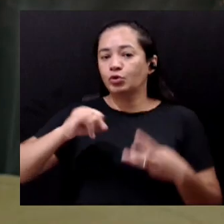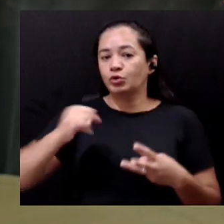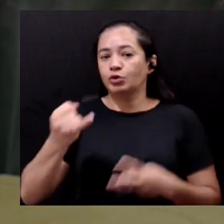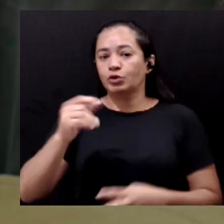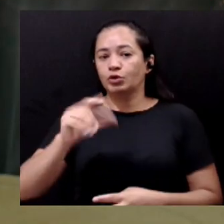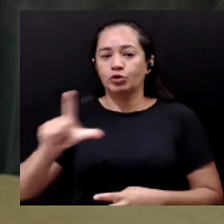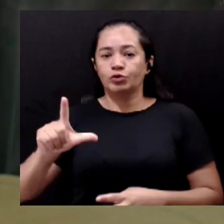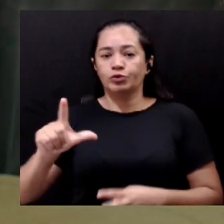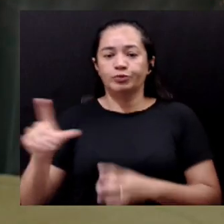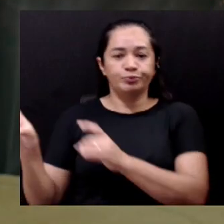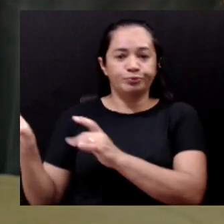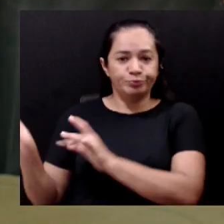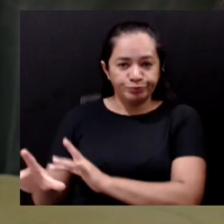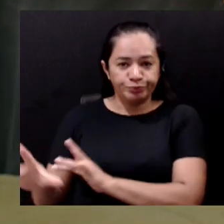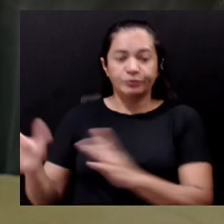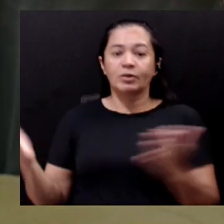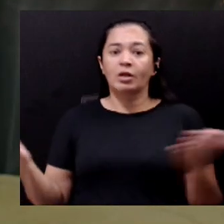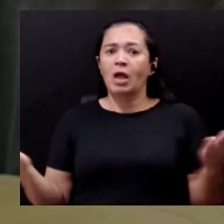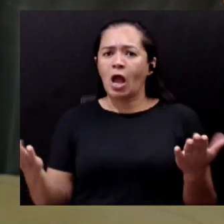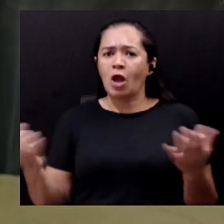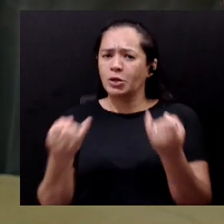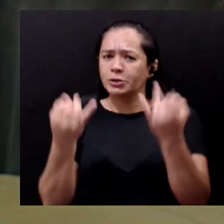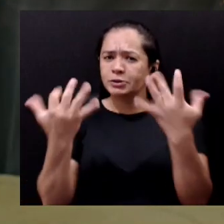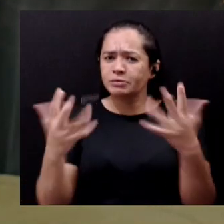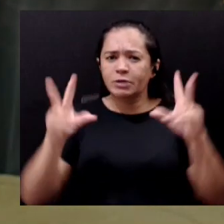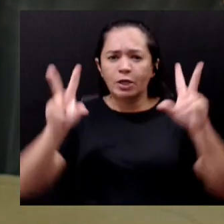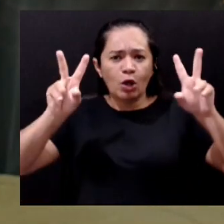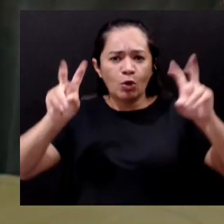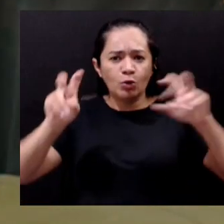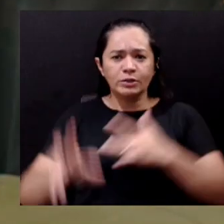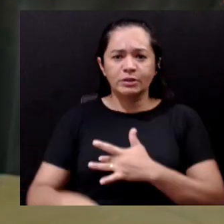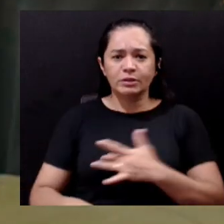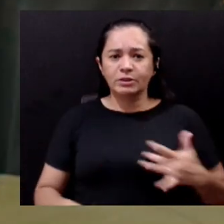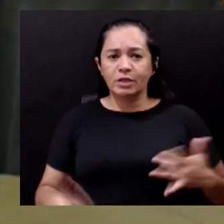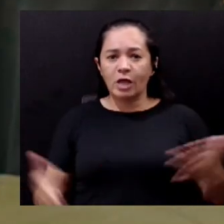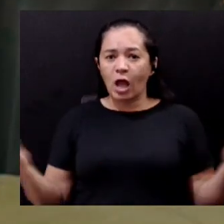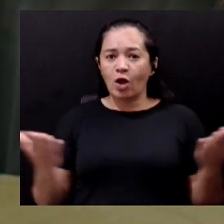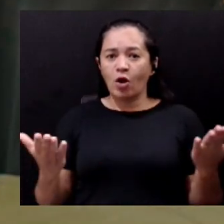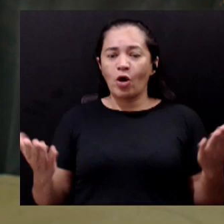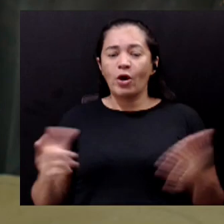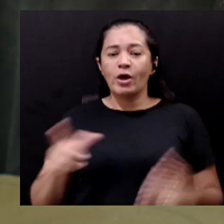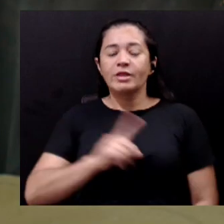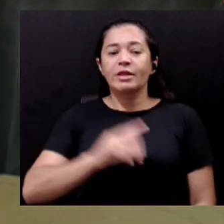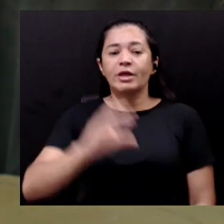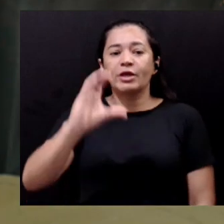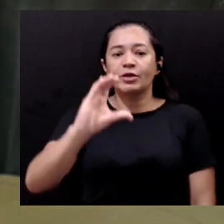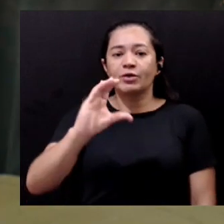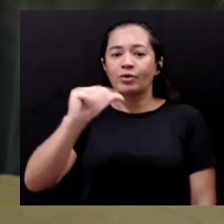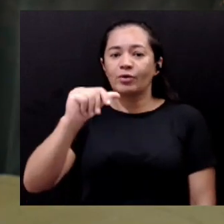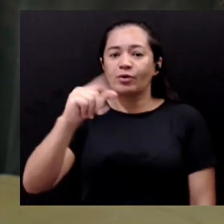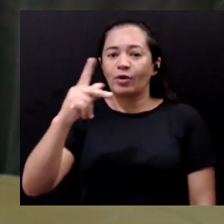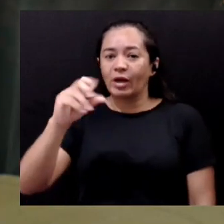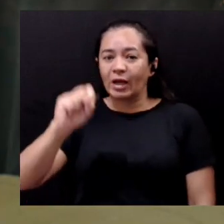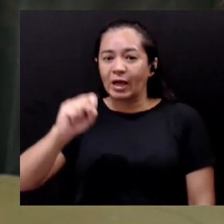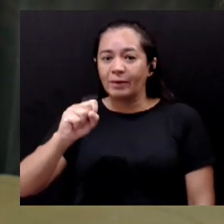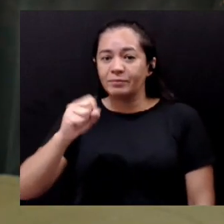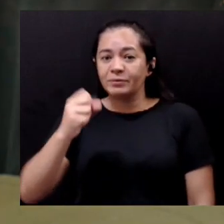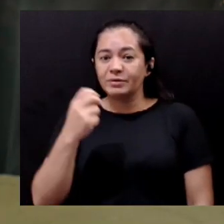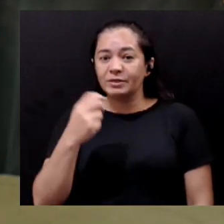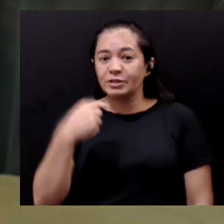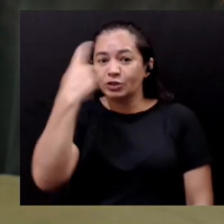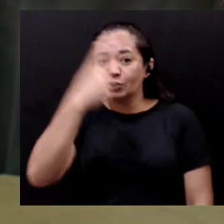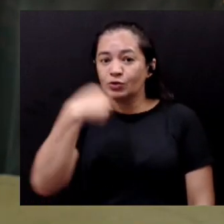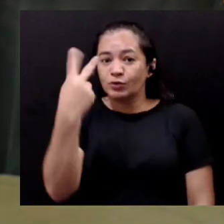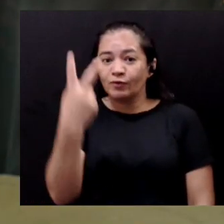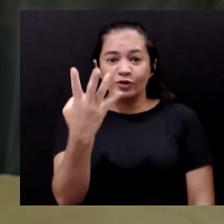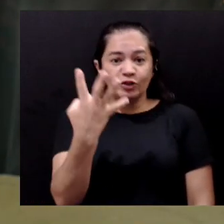em saúde, a Saúde de Campinas agora conta com o primeiro CAPS 24 horas para crianças e adolescentes. A Secretaria de Saúde